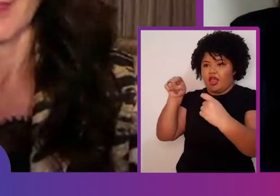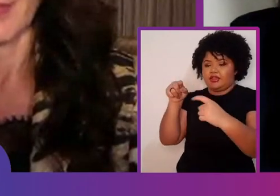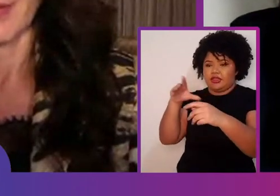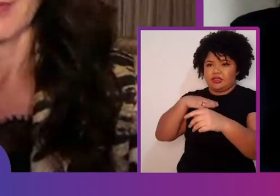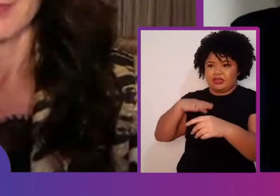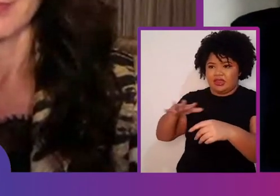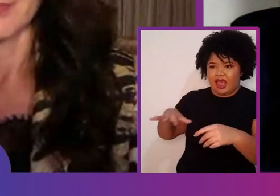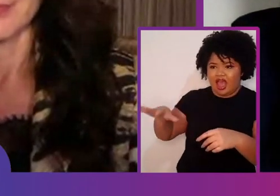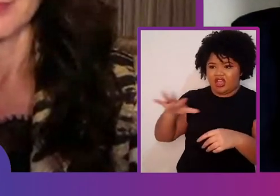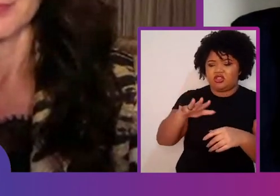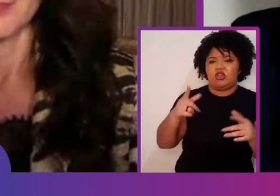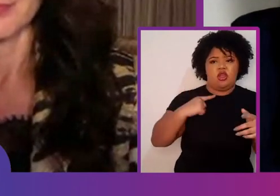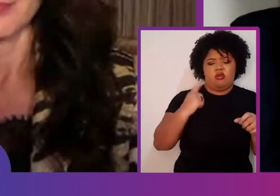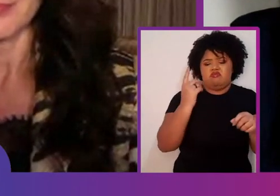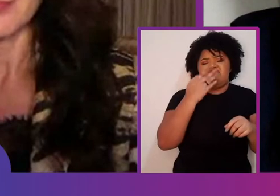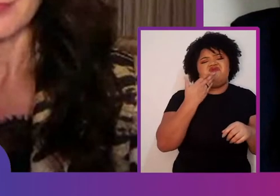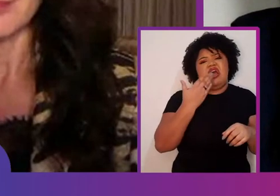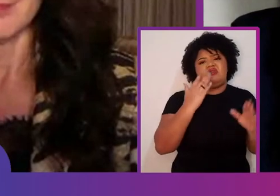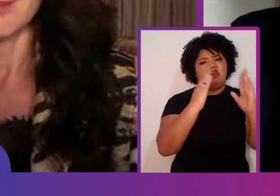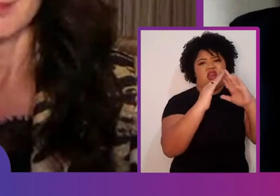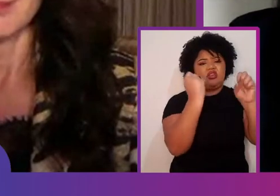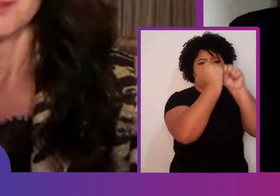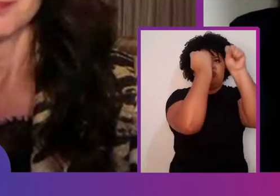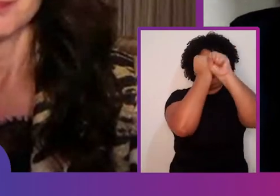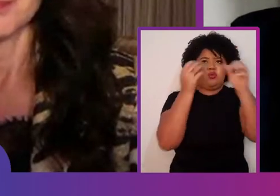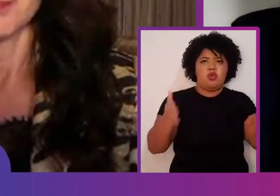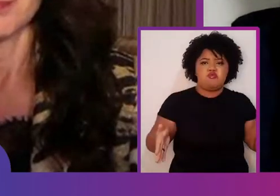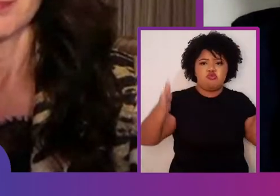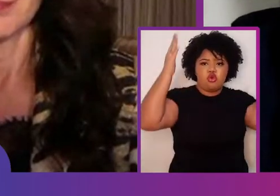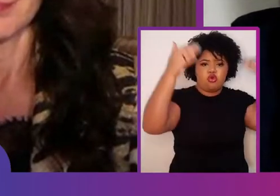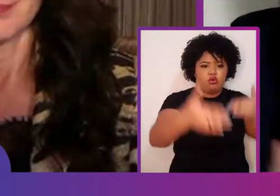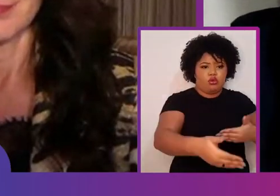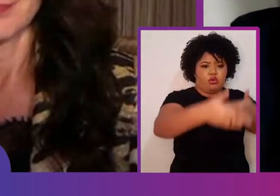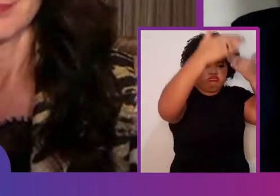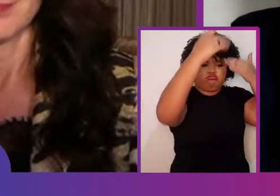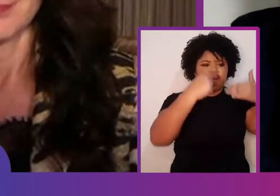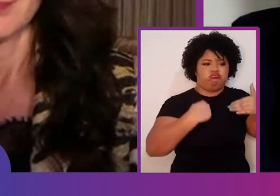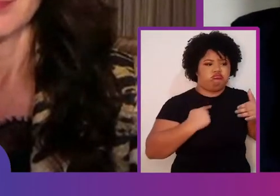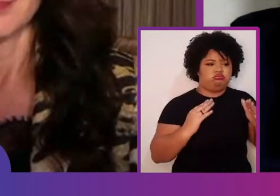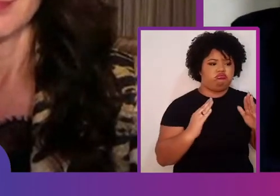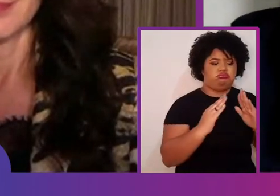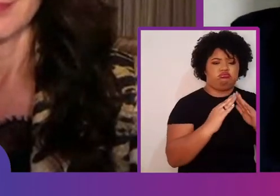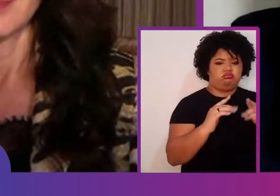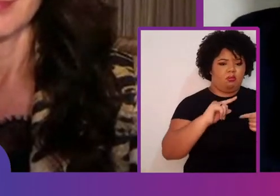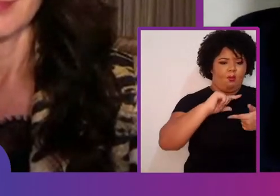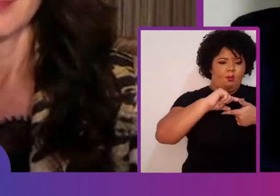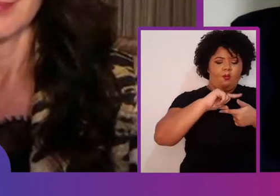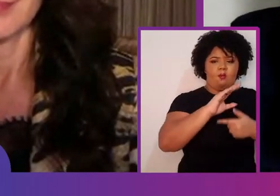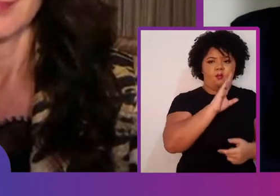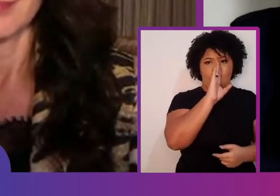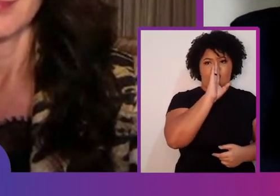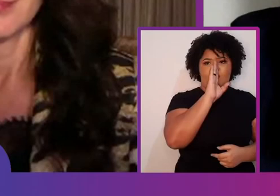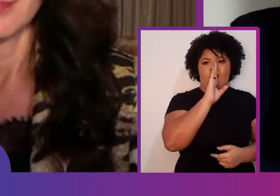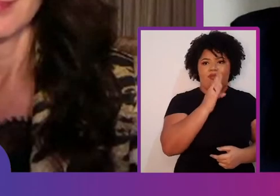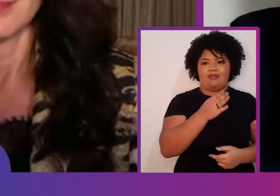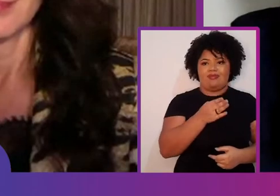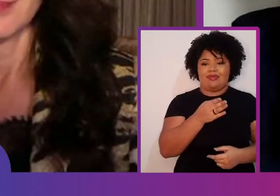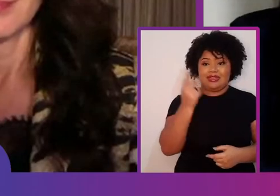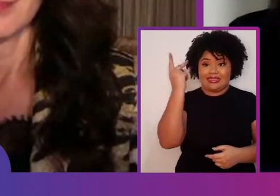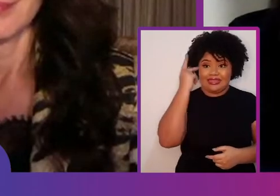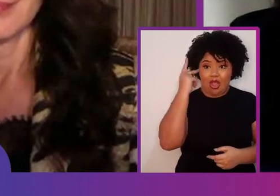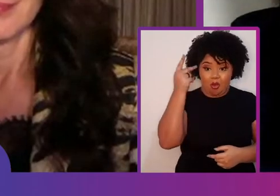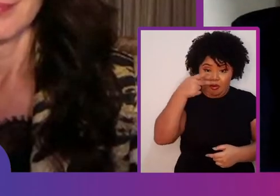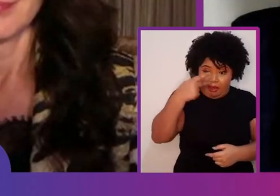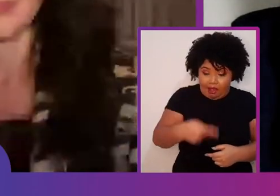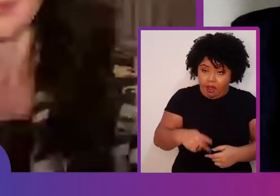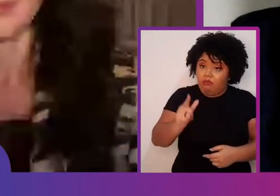dentro dos muros, né? São Paulo é uma cidade lotada de condomínios e de muros que foram erigidos para proteger